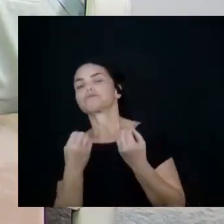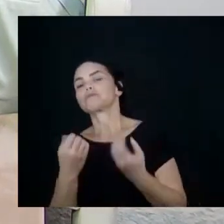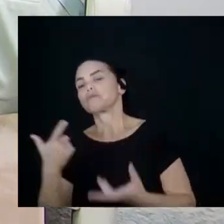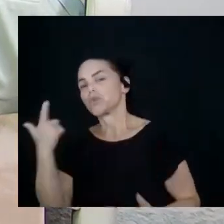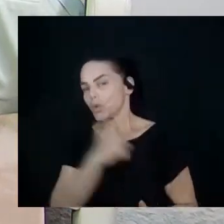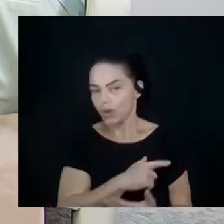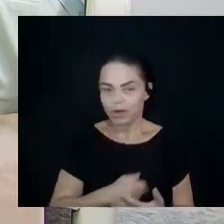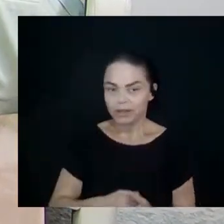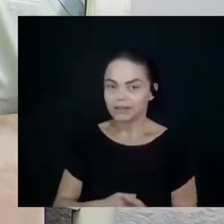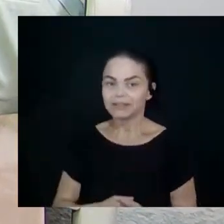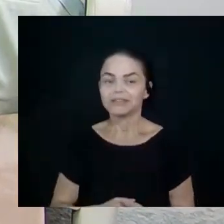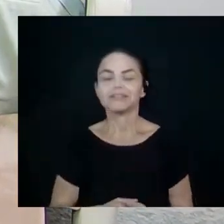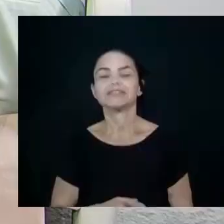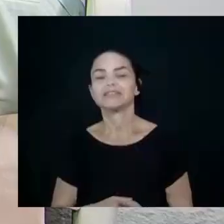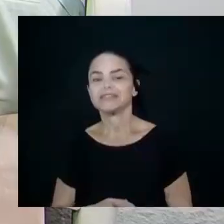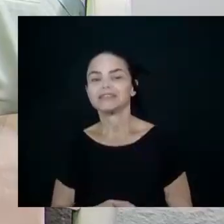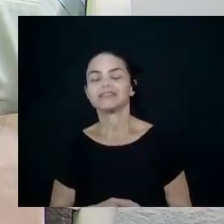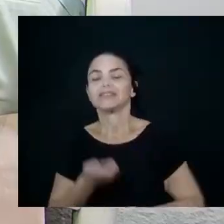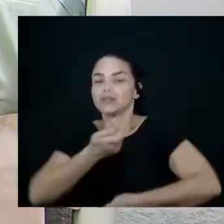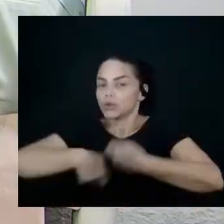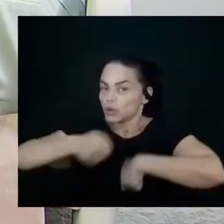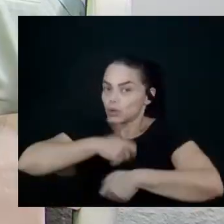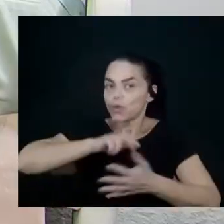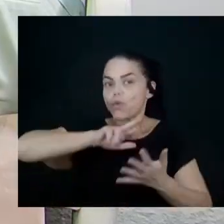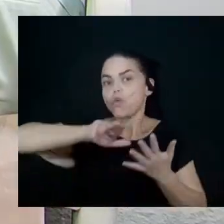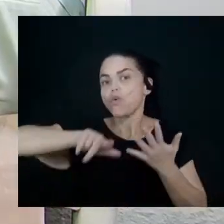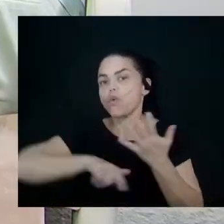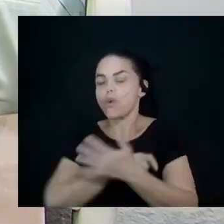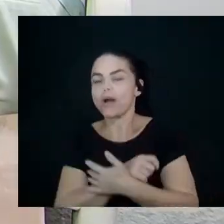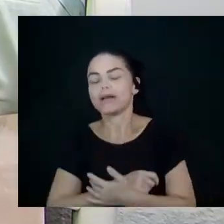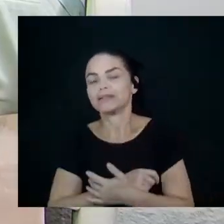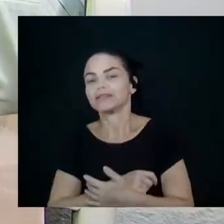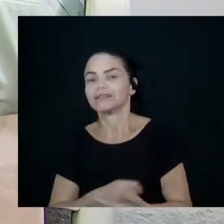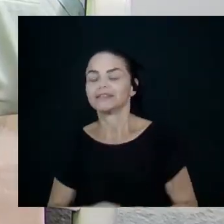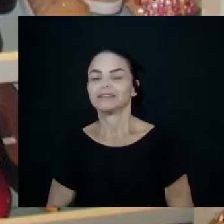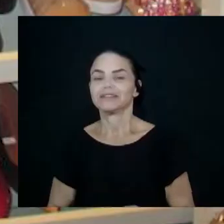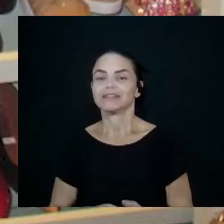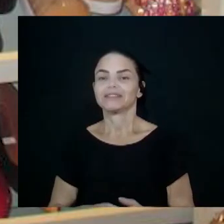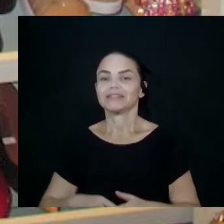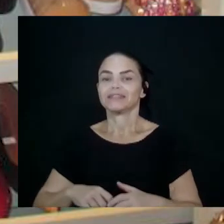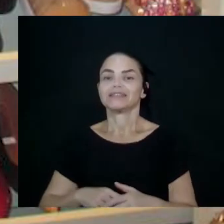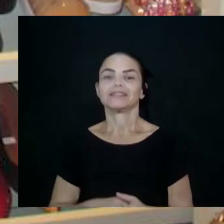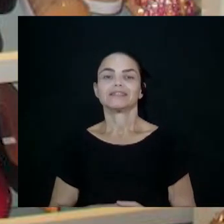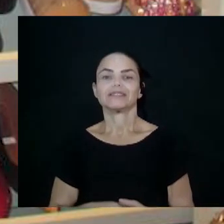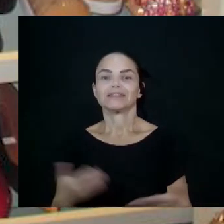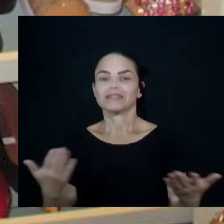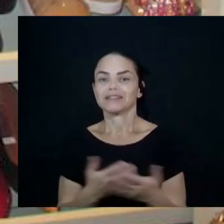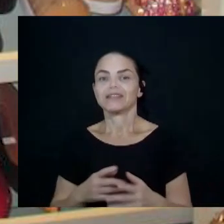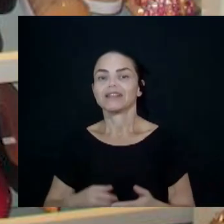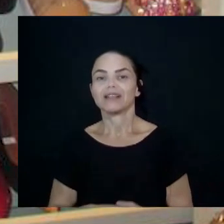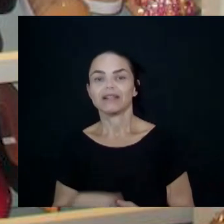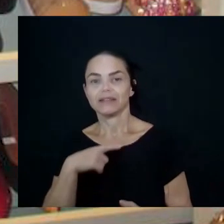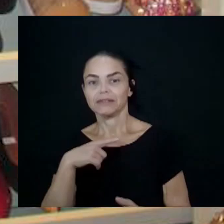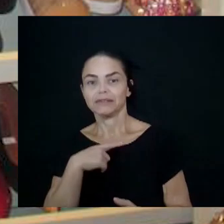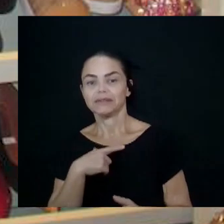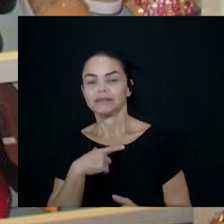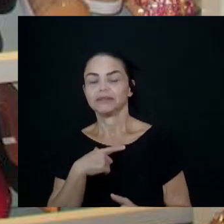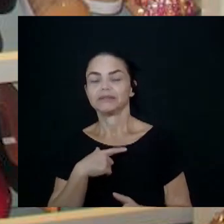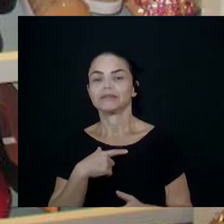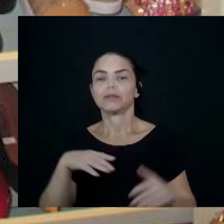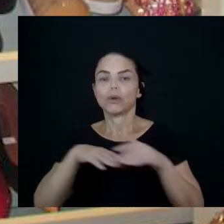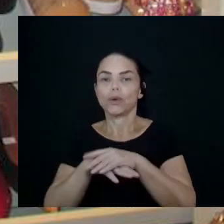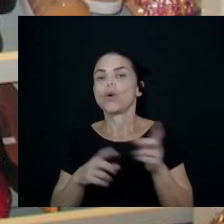você consegue, de certa forma, administrar todos esses negócios. Olha, hoje em dia eu tenho a